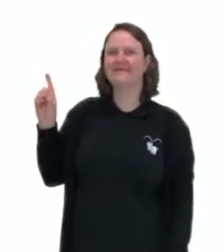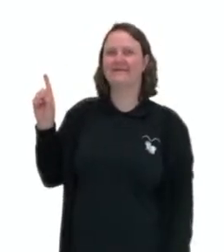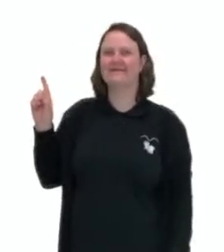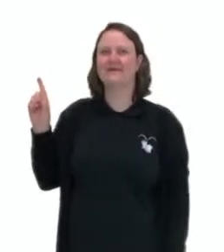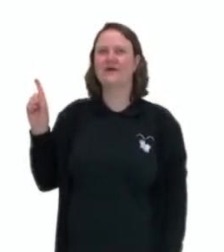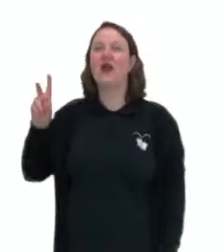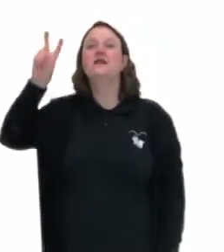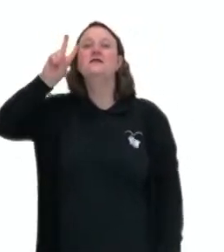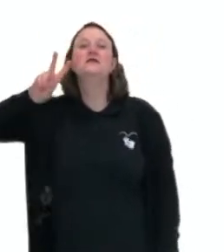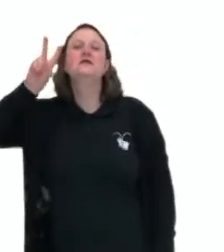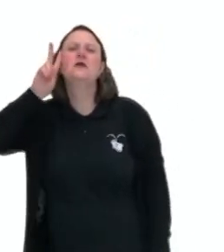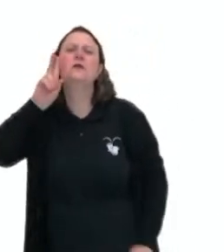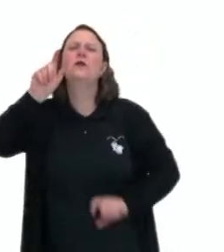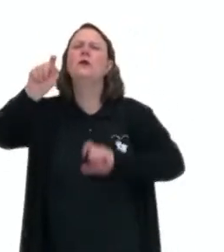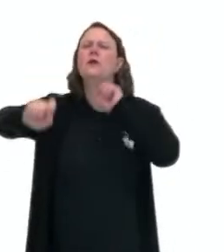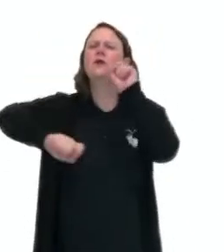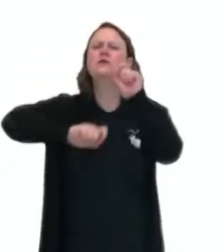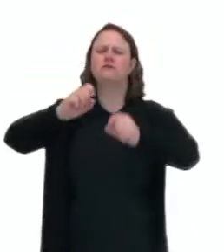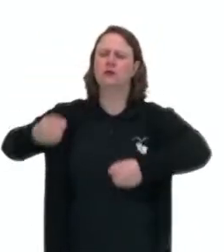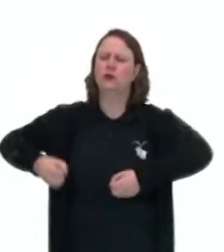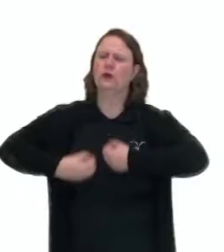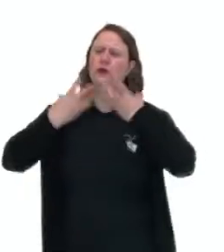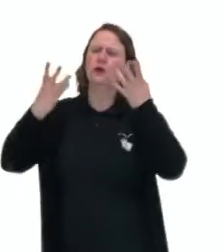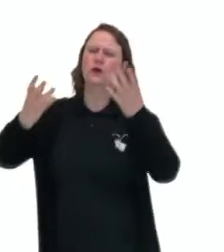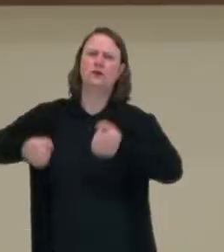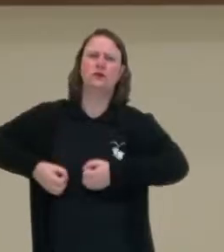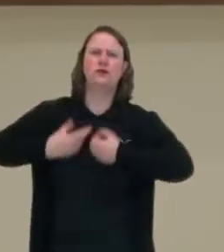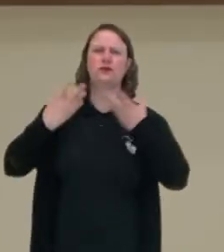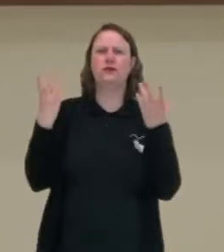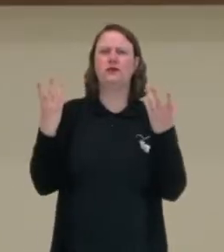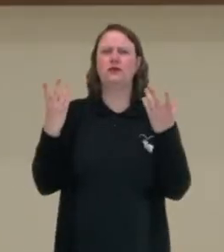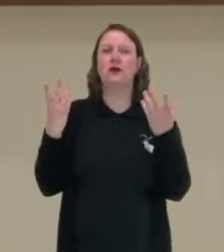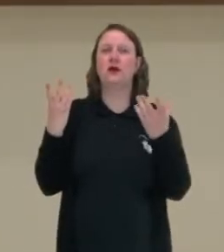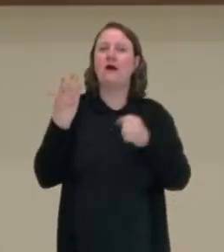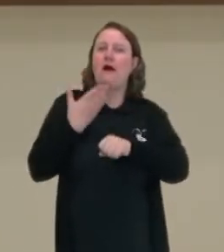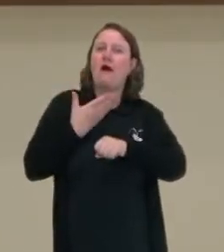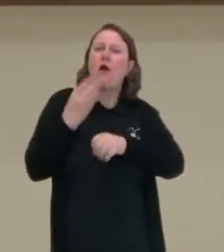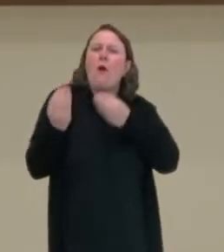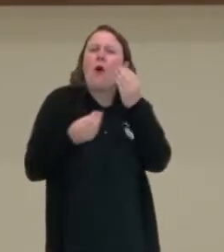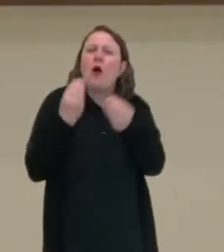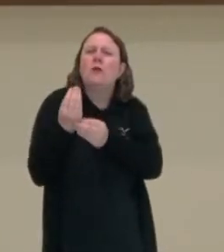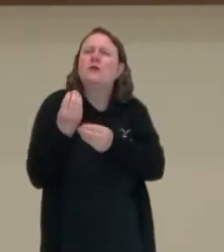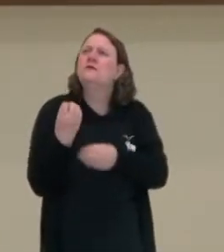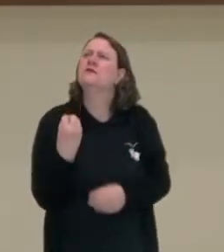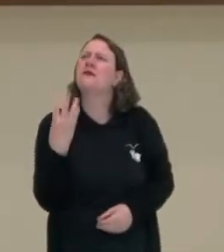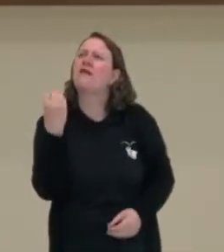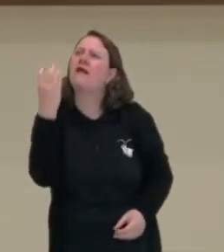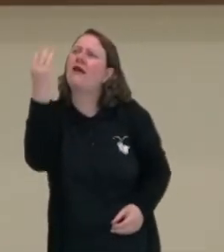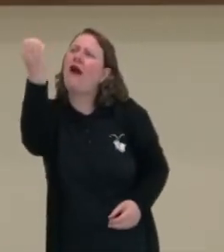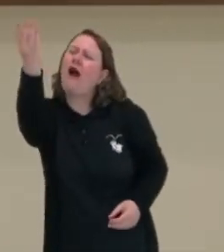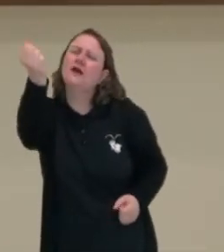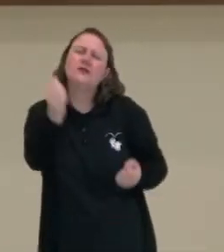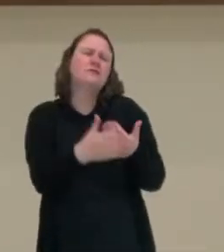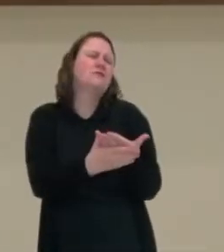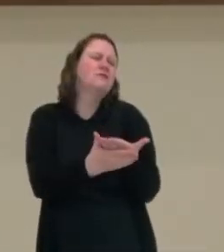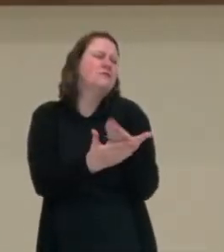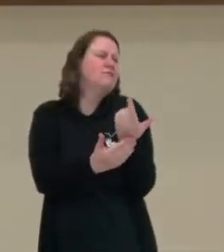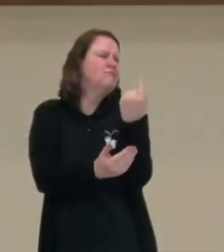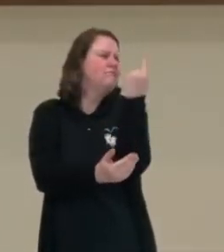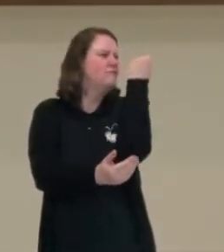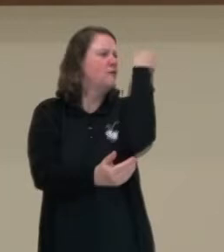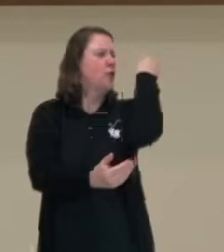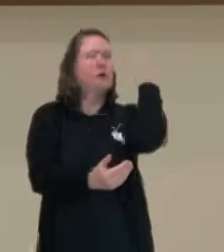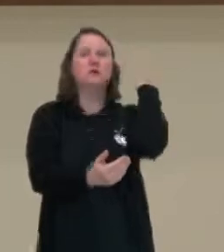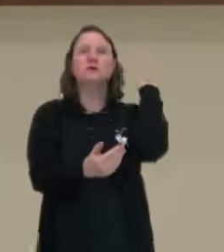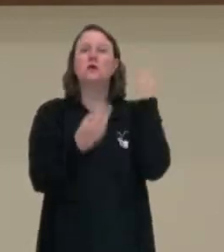te leva, ela te faz realizar uma viagem nos tempos antigos. O que é isso que